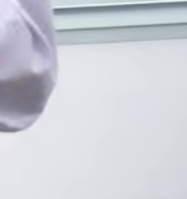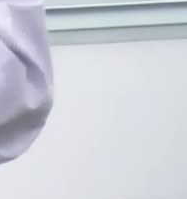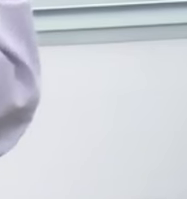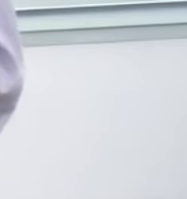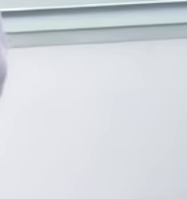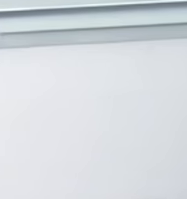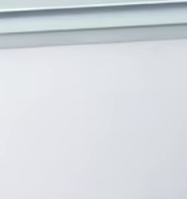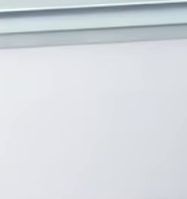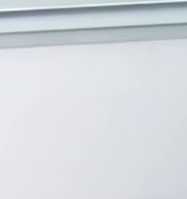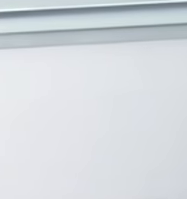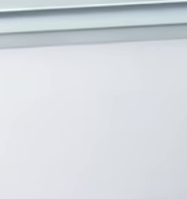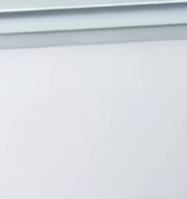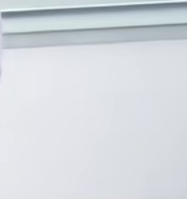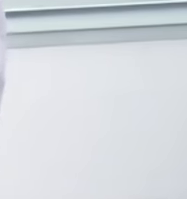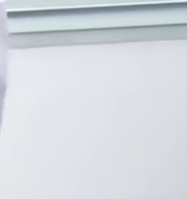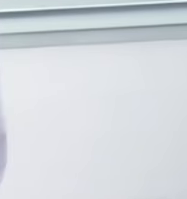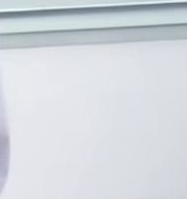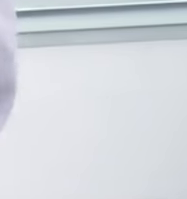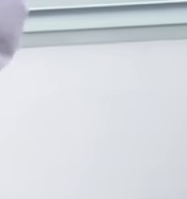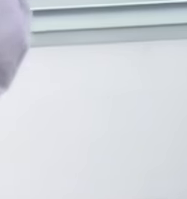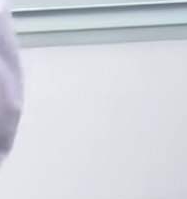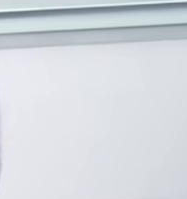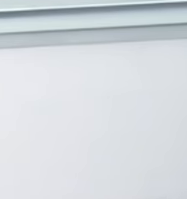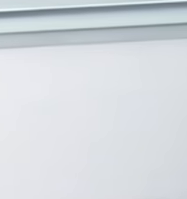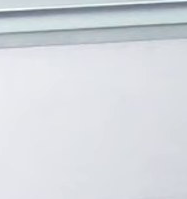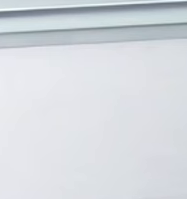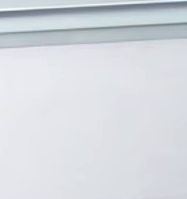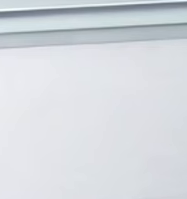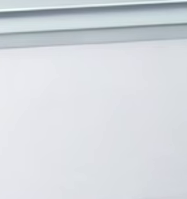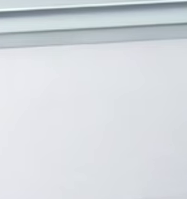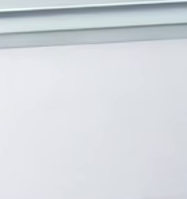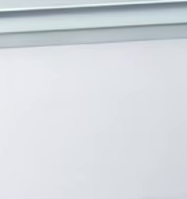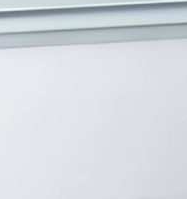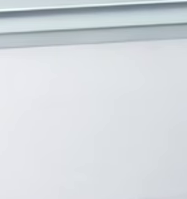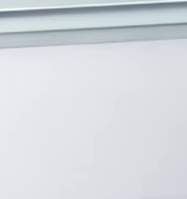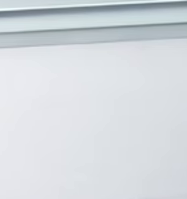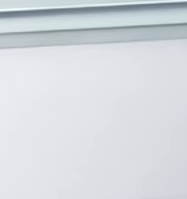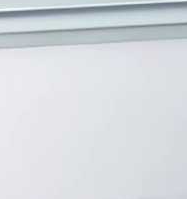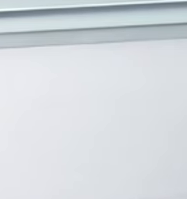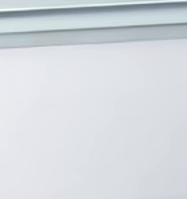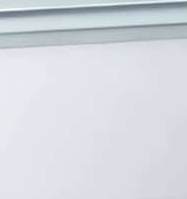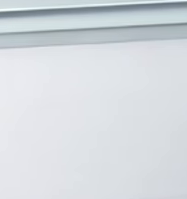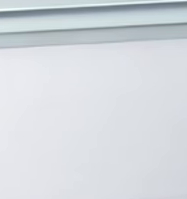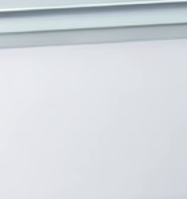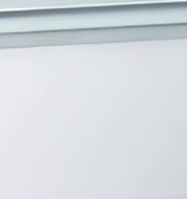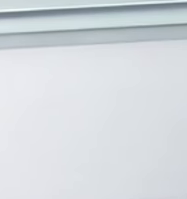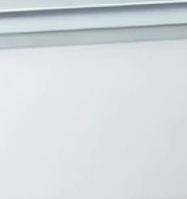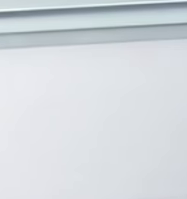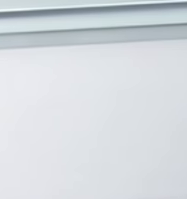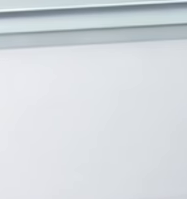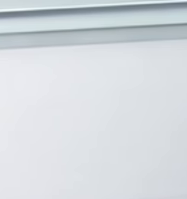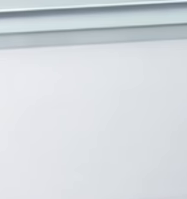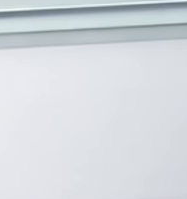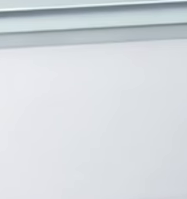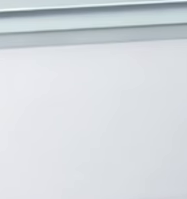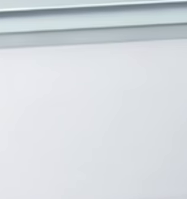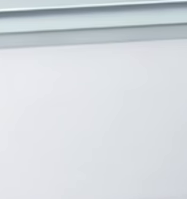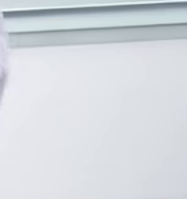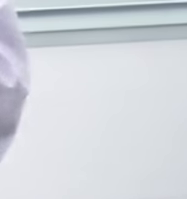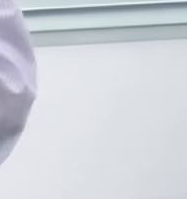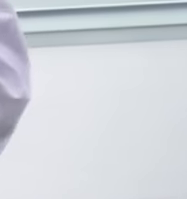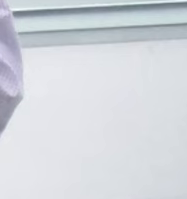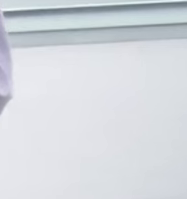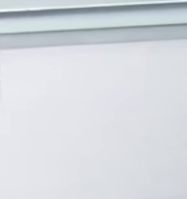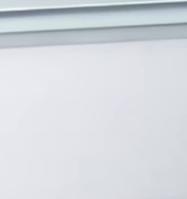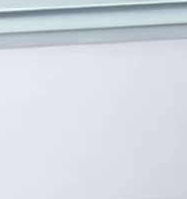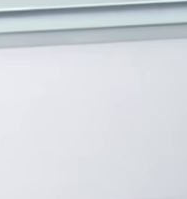em separado, que são situações diferentes, para analisar, passo a passo, qual vai ser a decisão para a